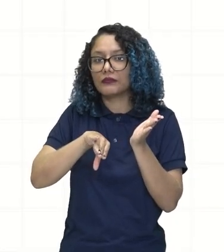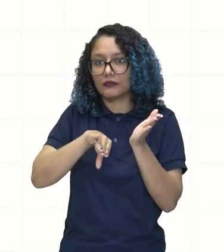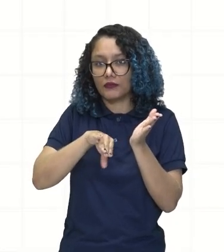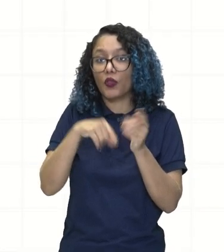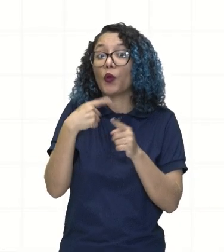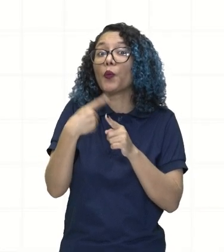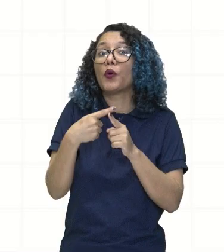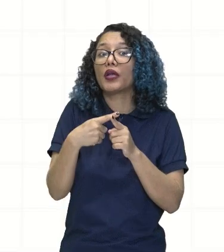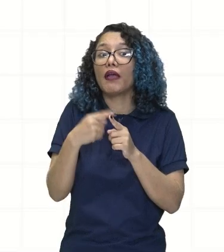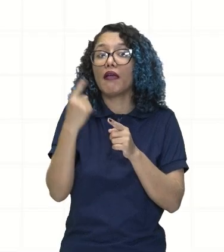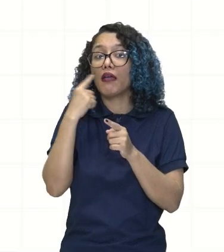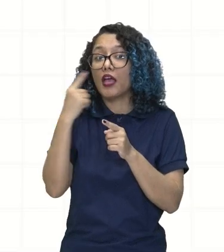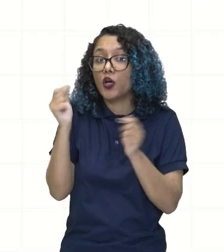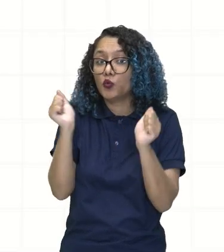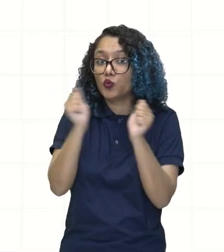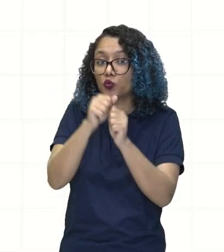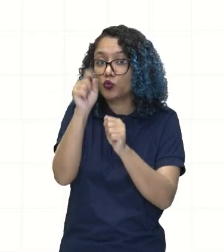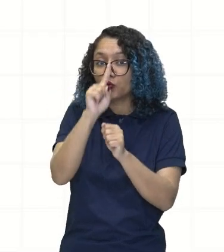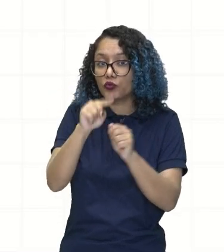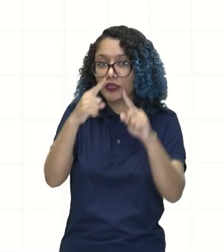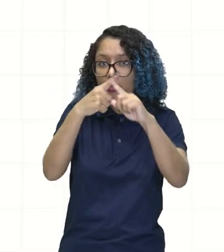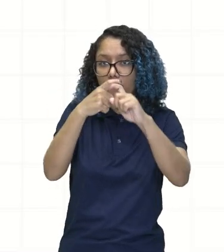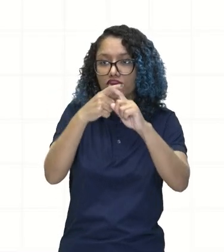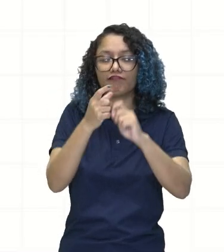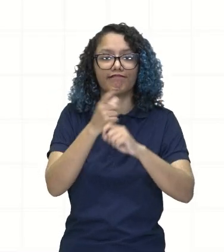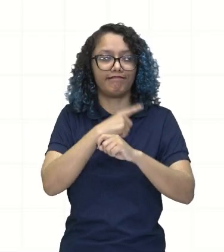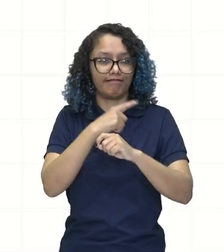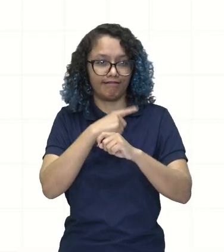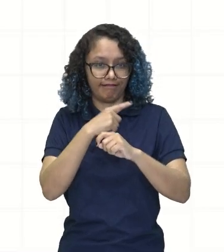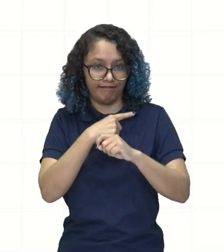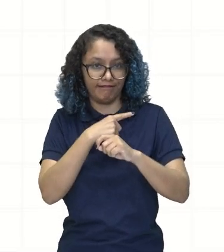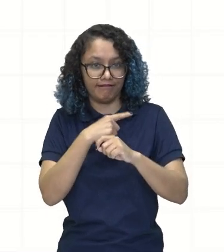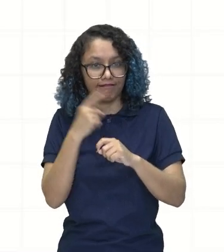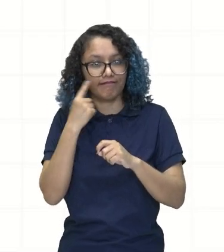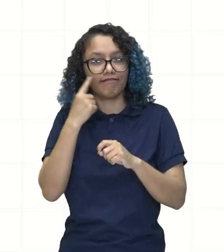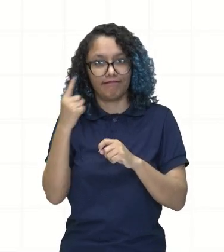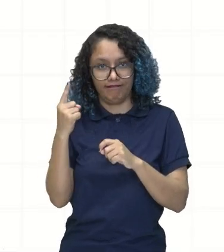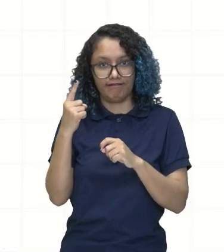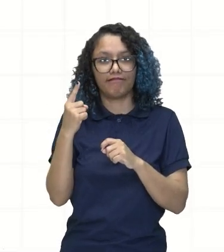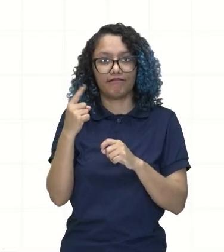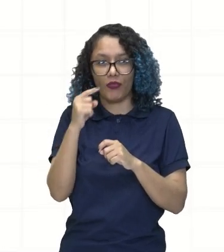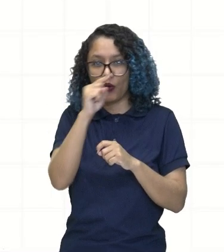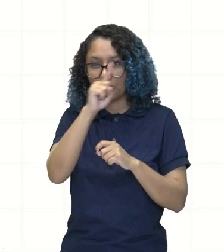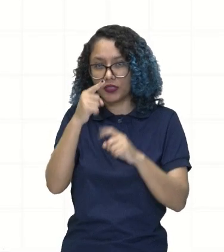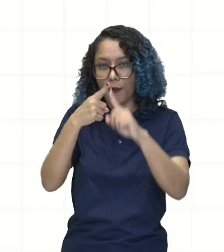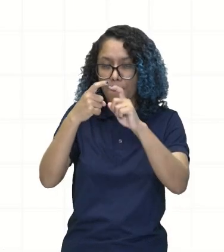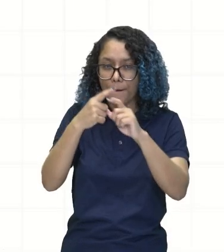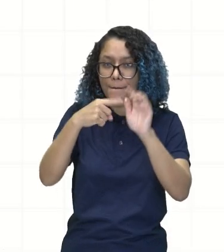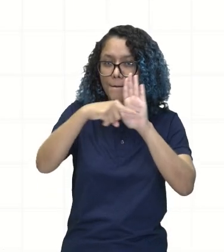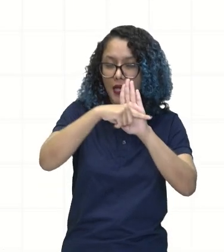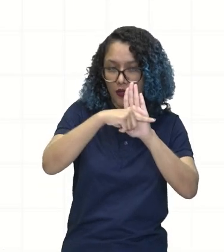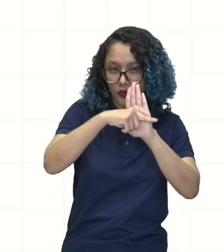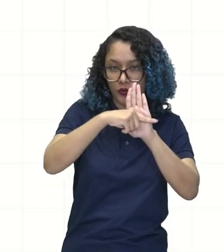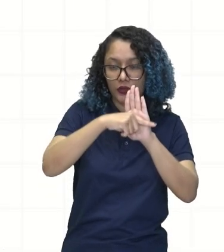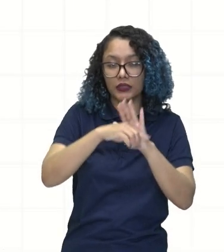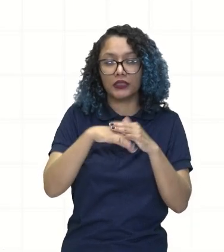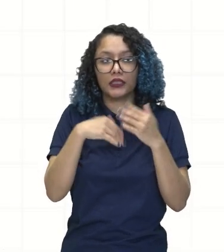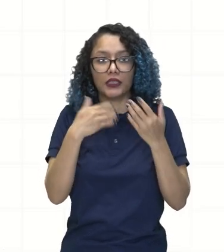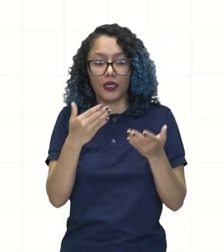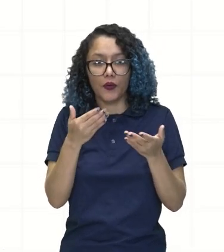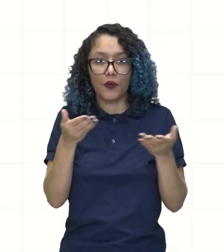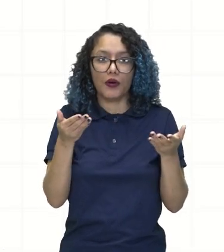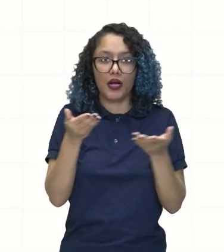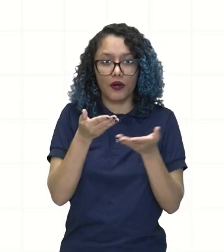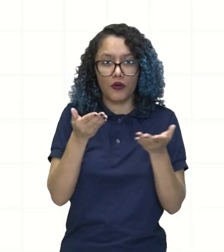do asterisco que está aqui representado. Tá bom? Então, aqui nós